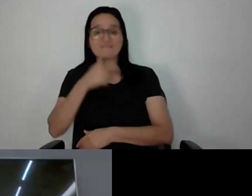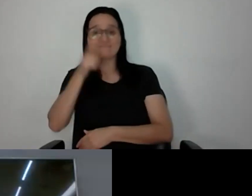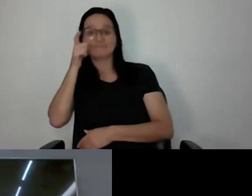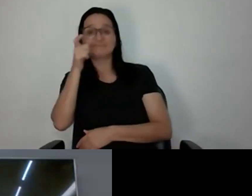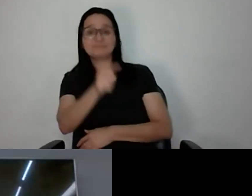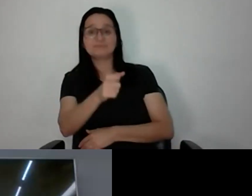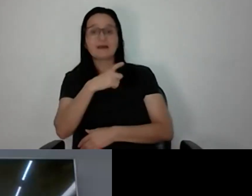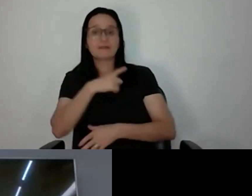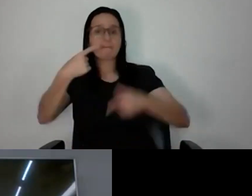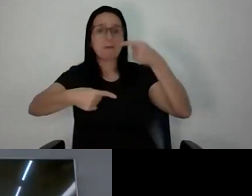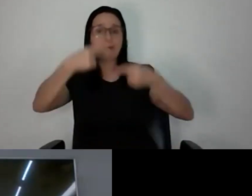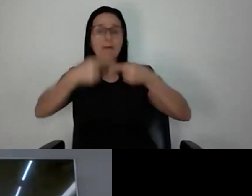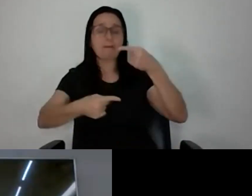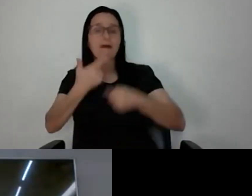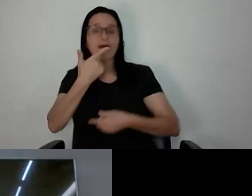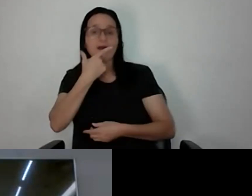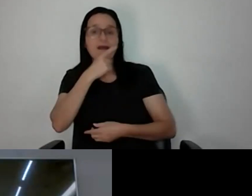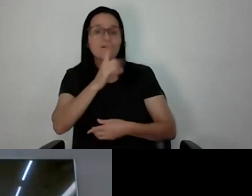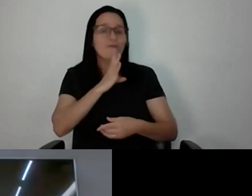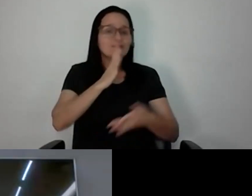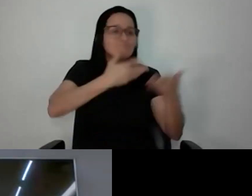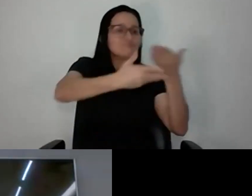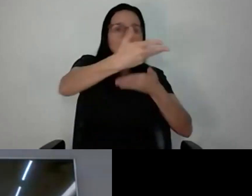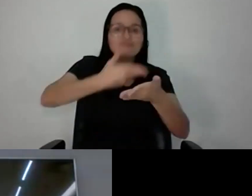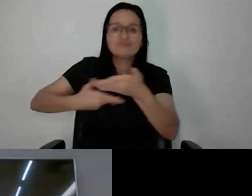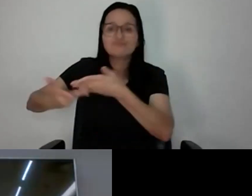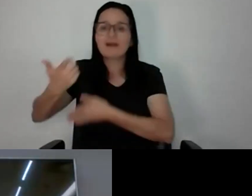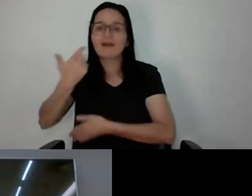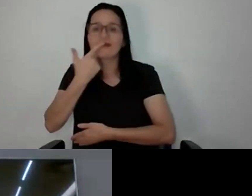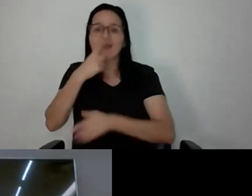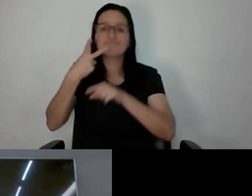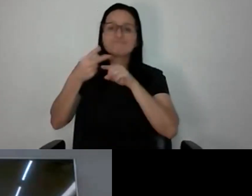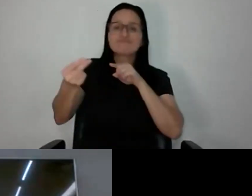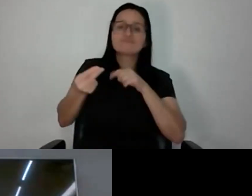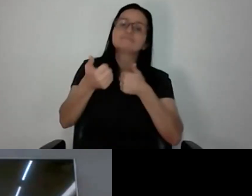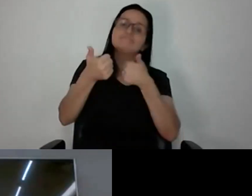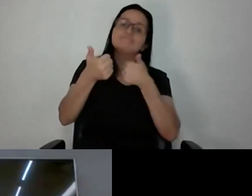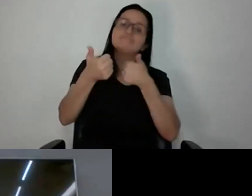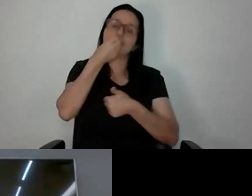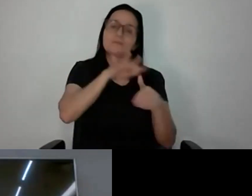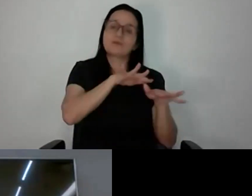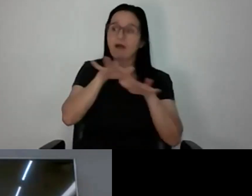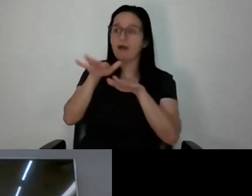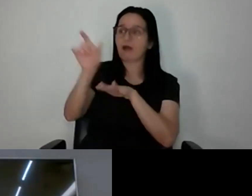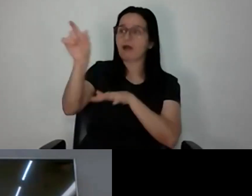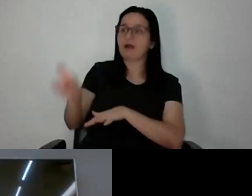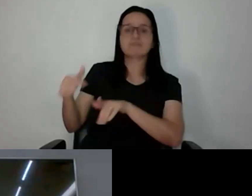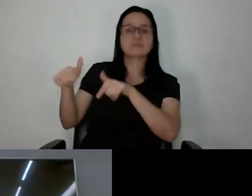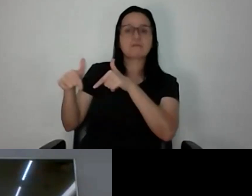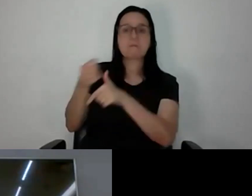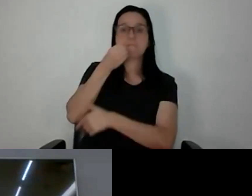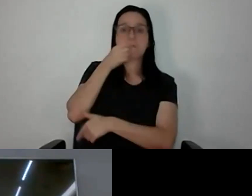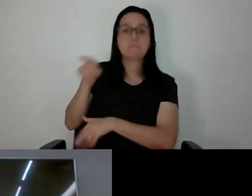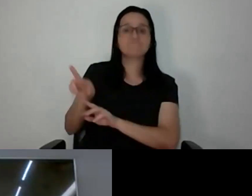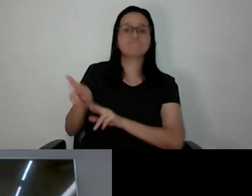pessoas, ganhar uma competição dessa, é um ponto que acaba por se tornar interessante para o mercado, já que você está fazendo algo diferente. E